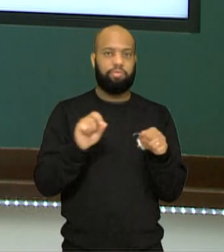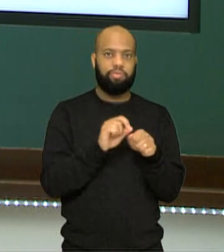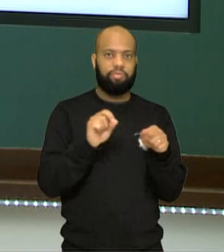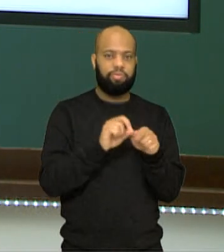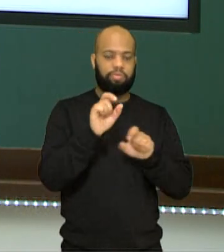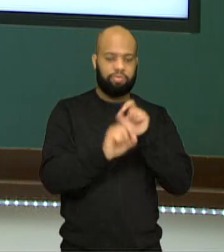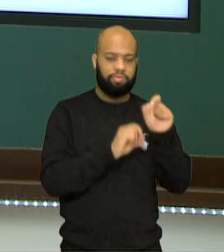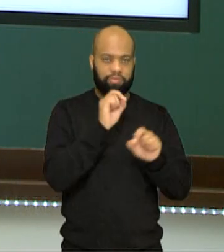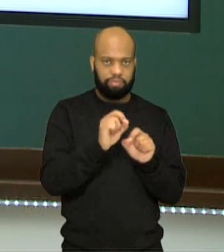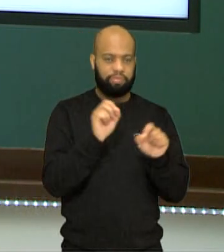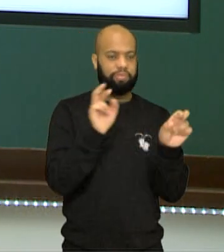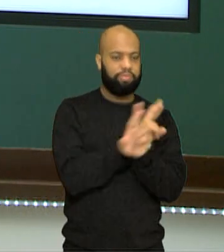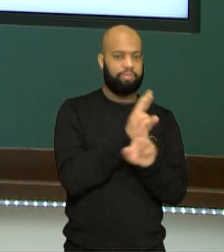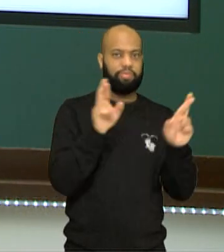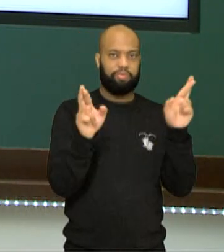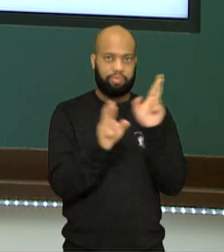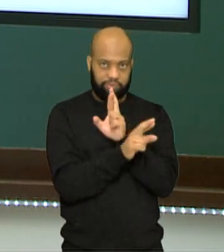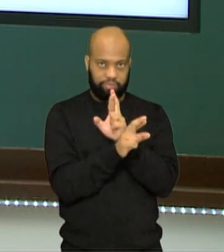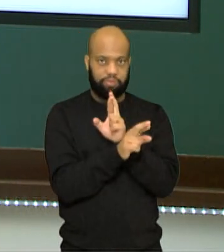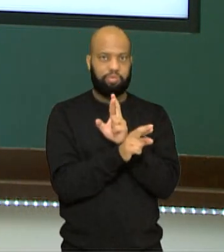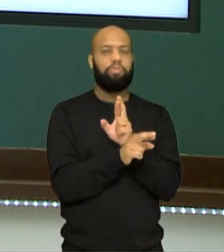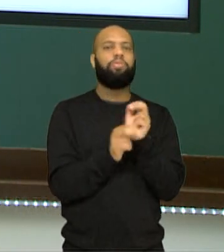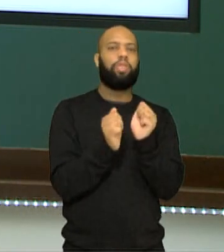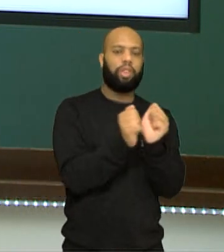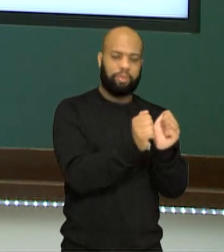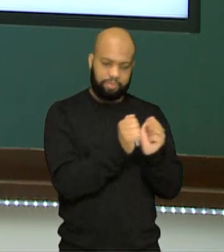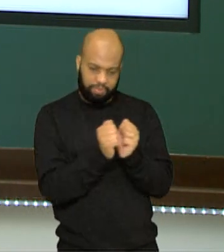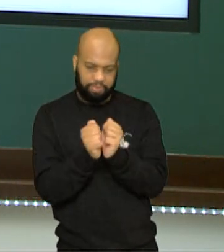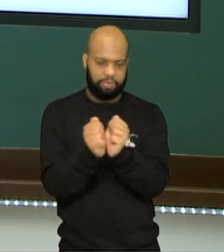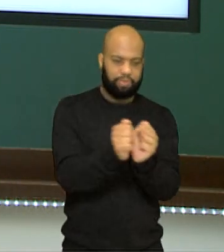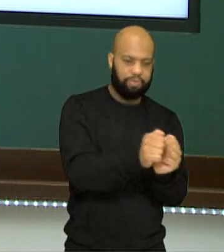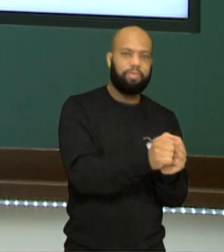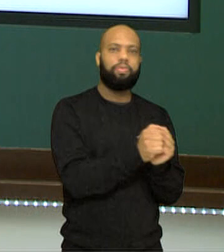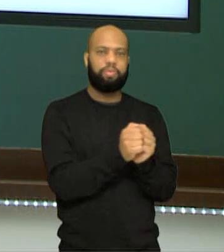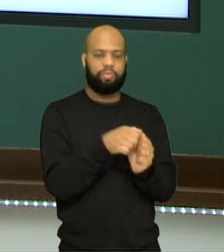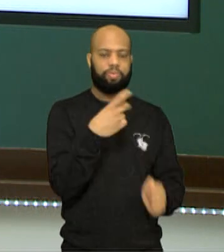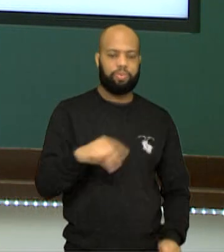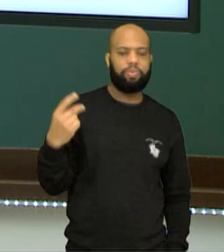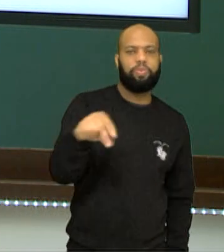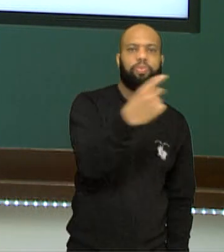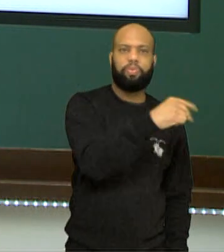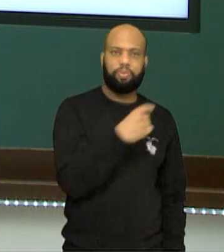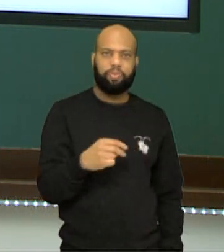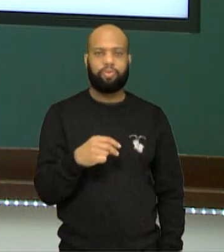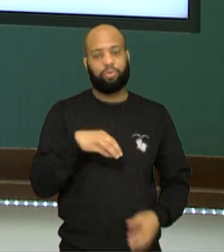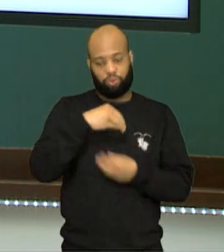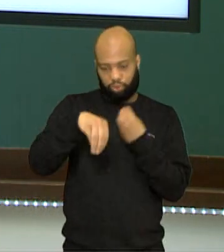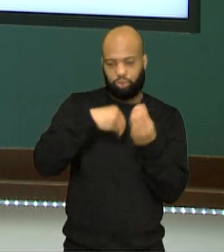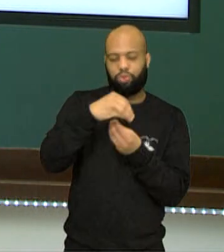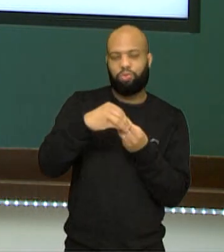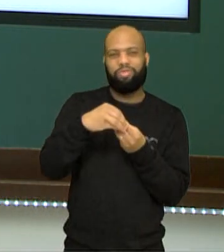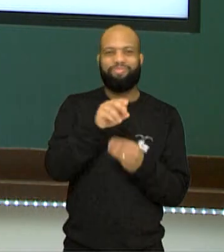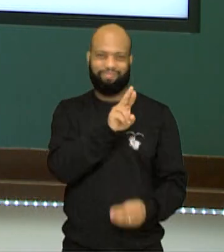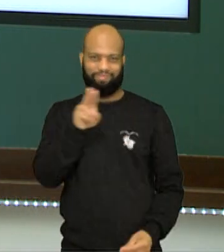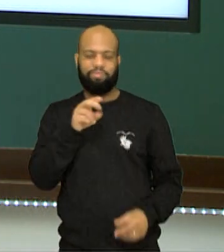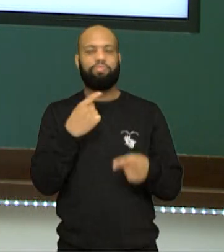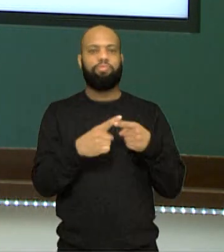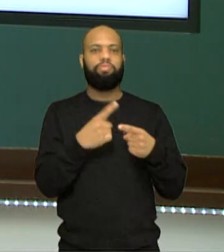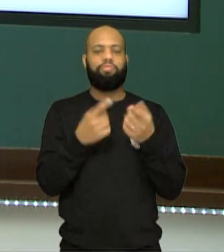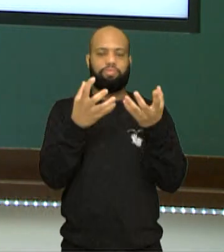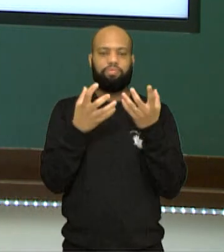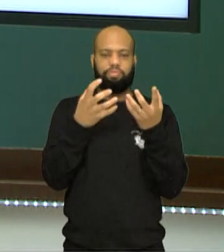uma santa do candomblé, da Umbanda, né, justamente para poder cultuar, né,